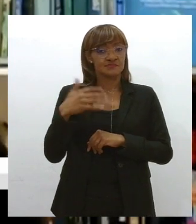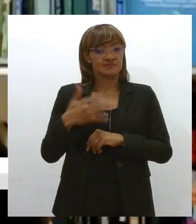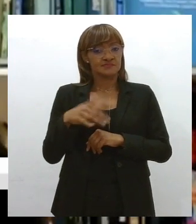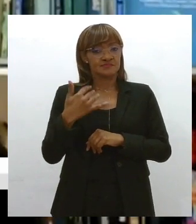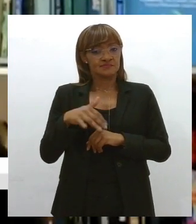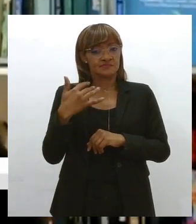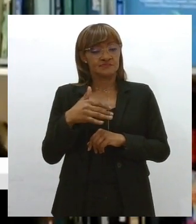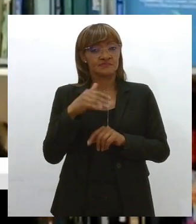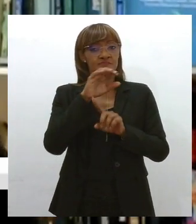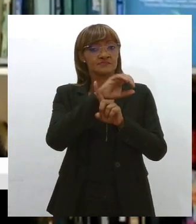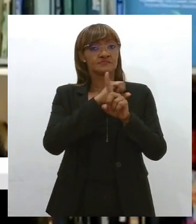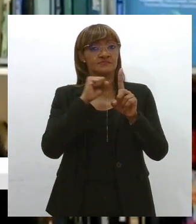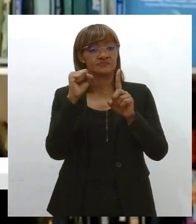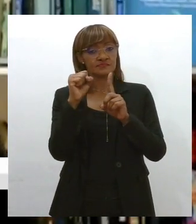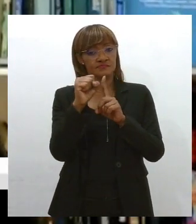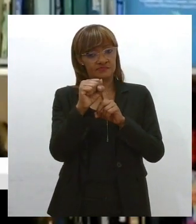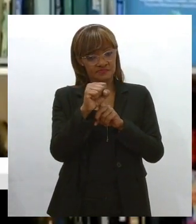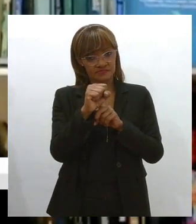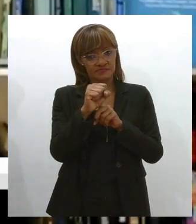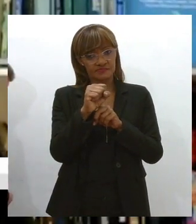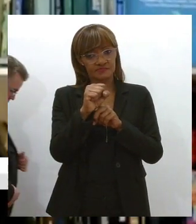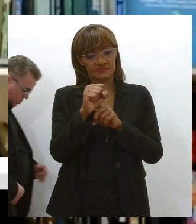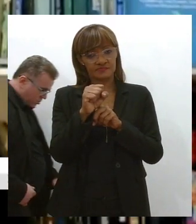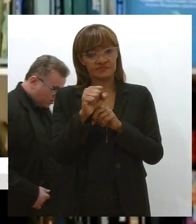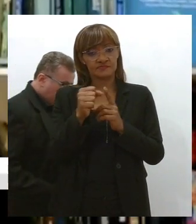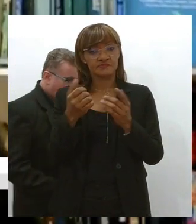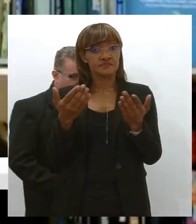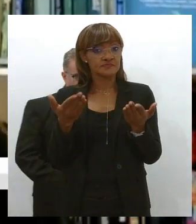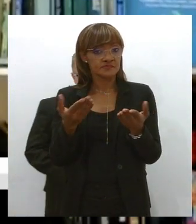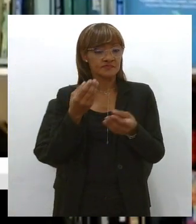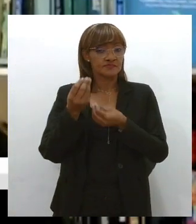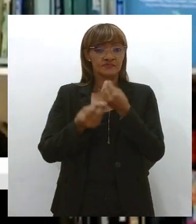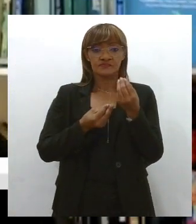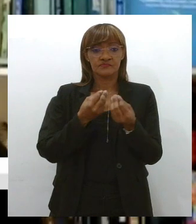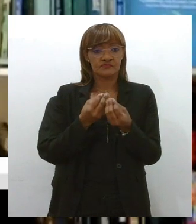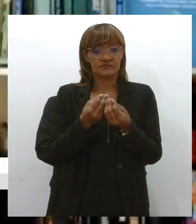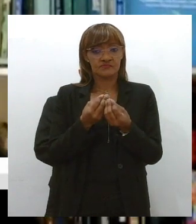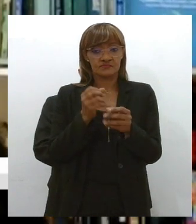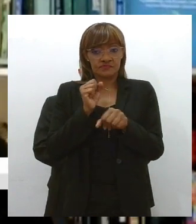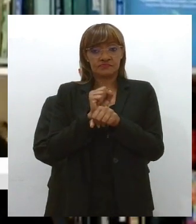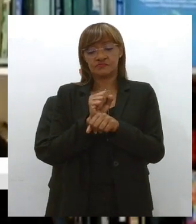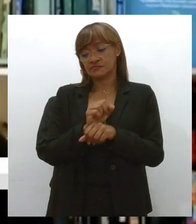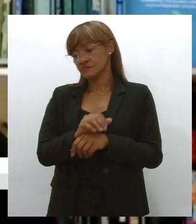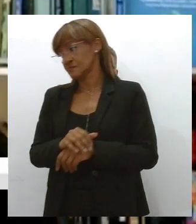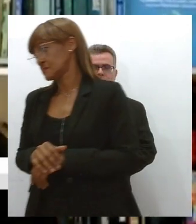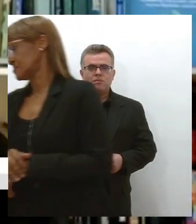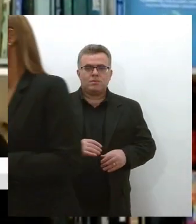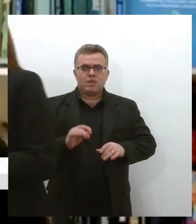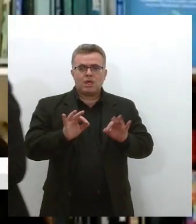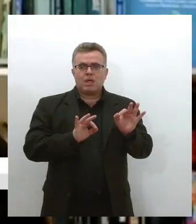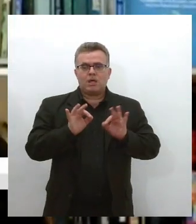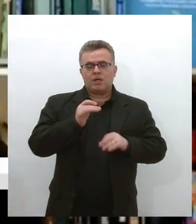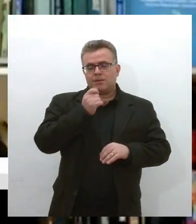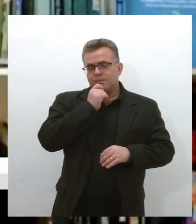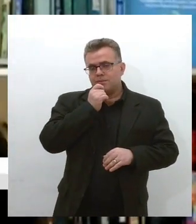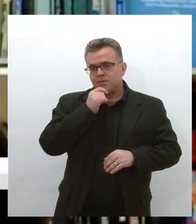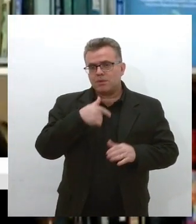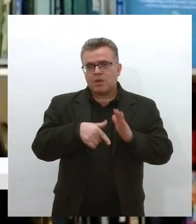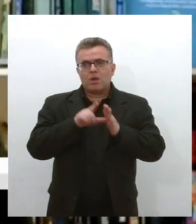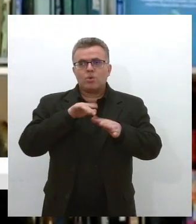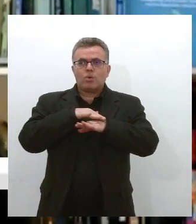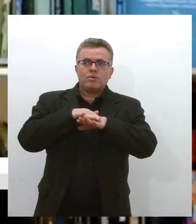sociedade nesses termos, assim, de não estou preparado para isso, nunca conversei sobre isso com ninguém, de repente isso vem e